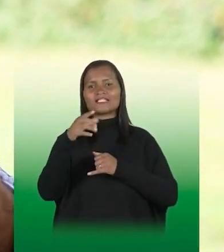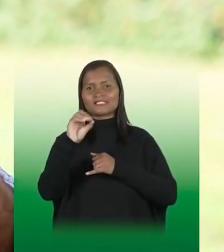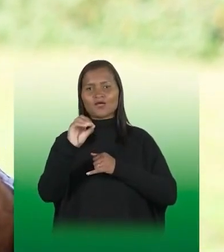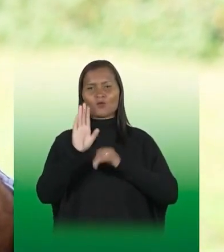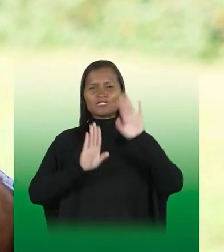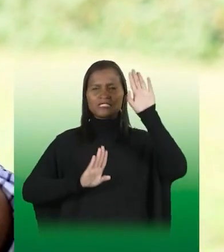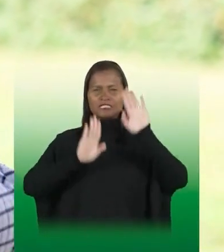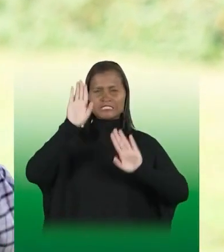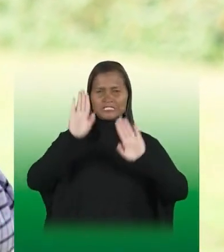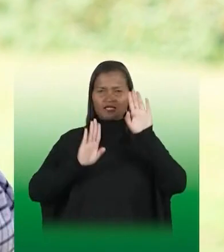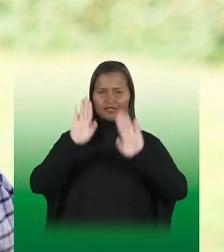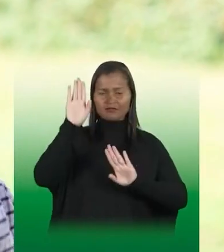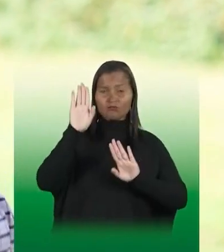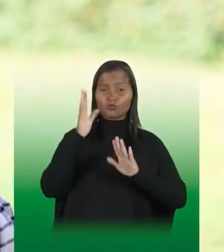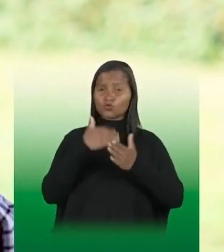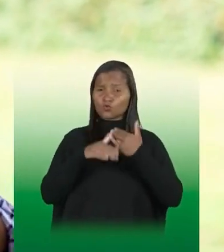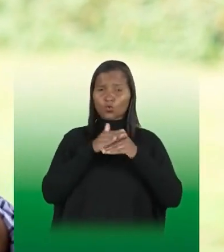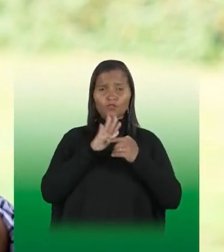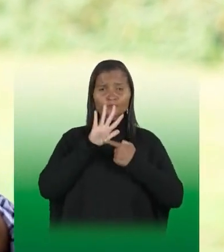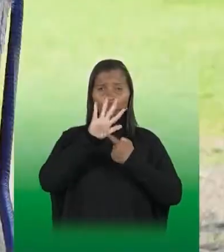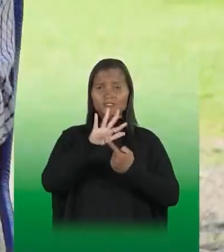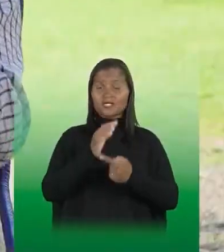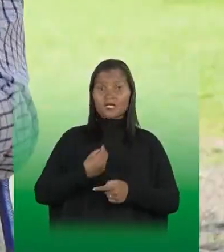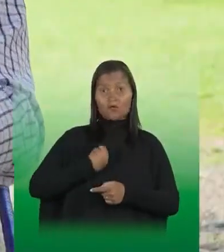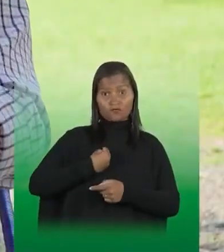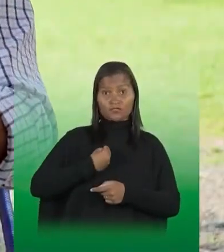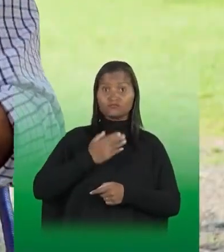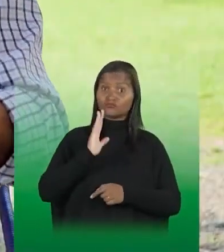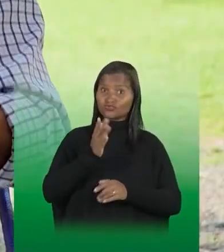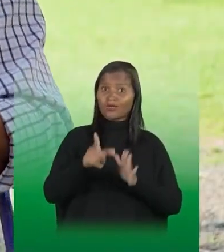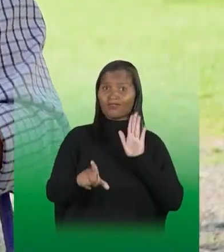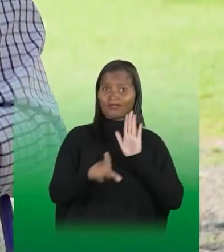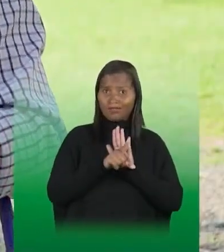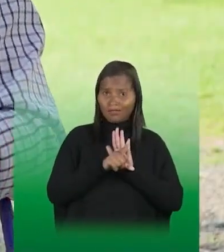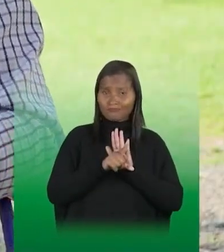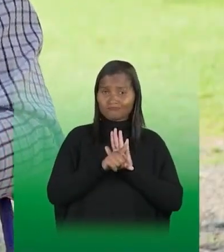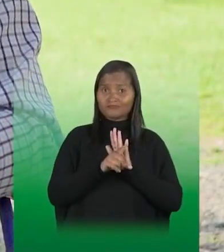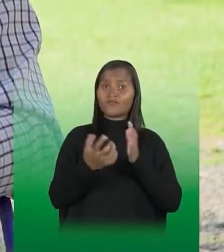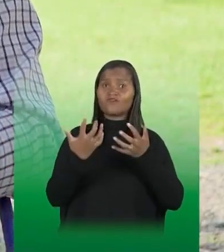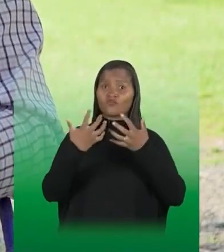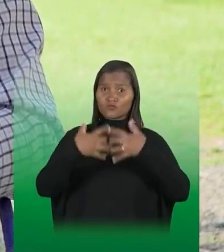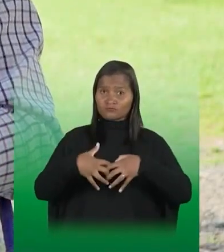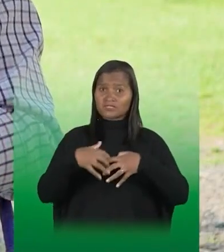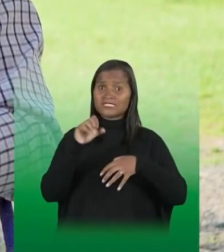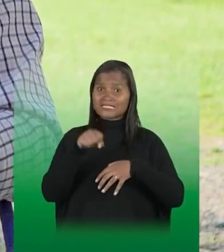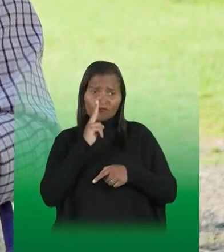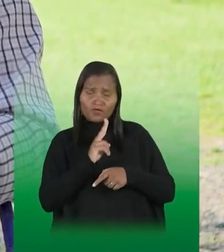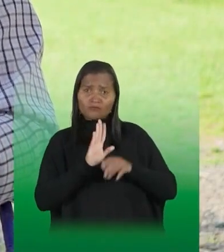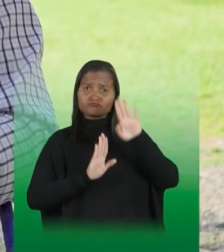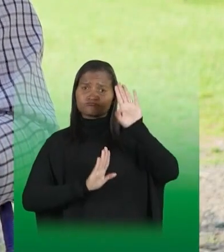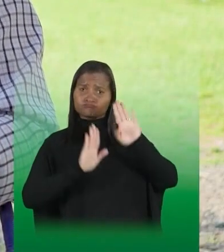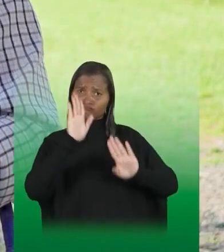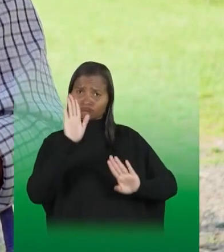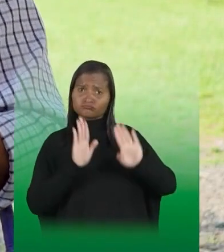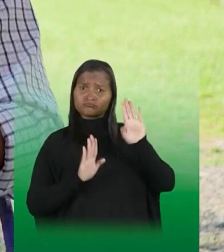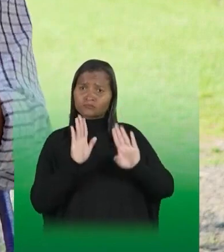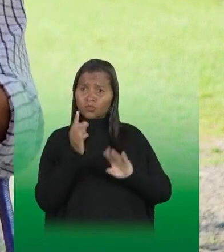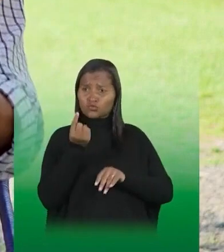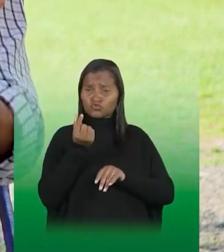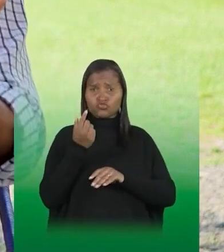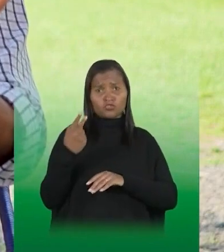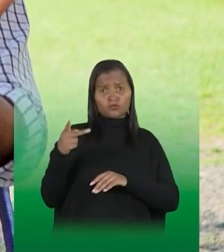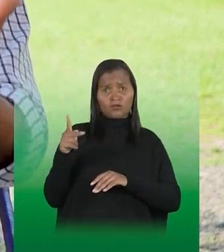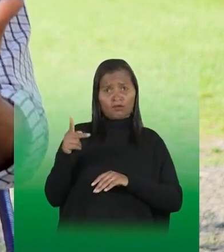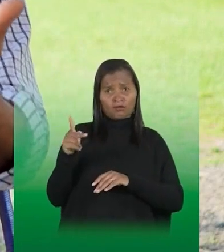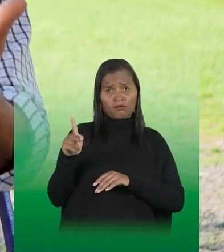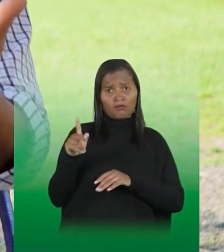elas transmitidas ao vivo. Eu não vejo problema nenhum em as pessoas acompanhar a licitação. É o